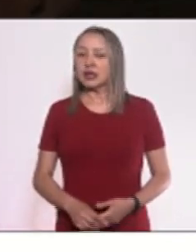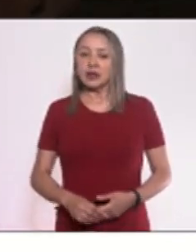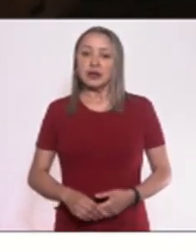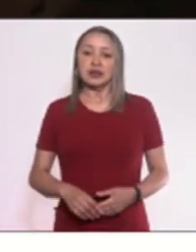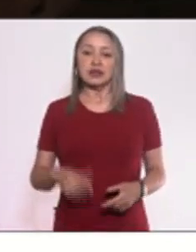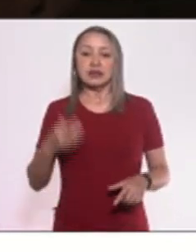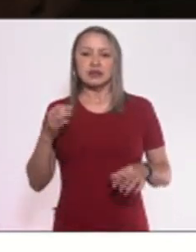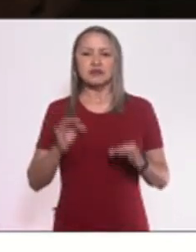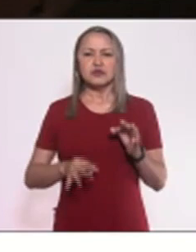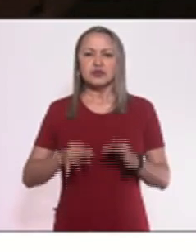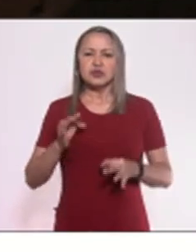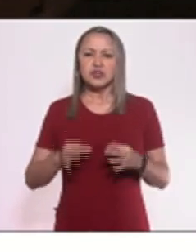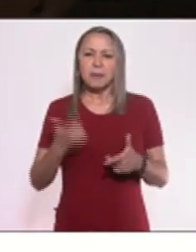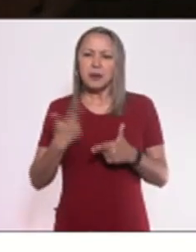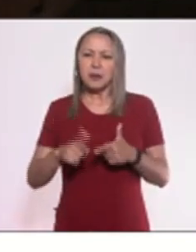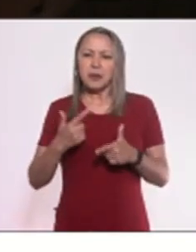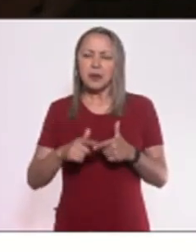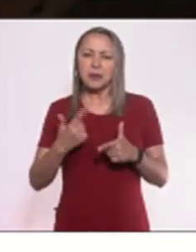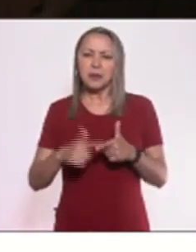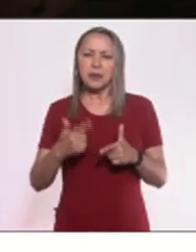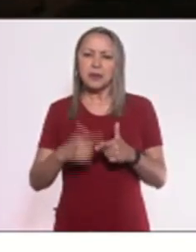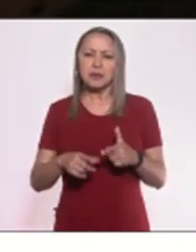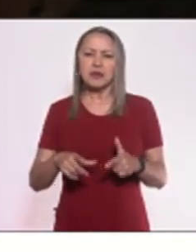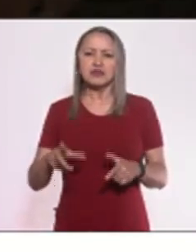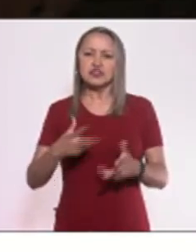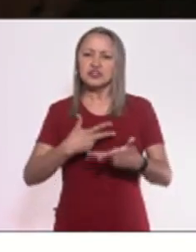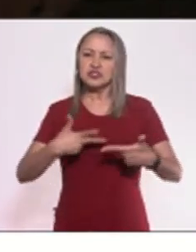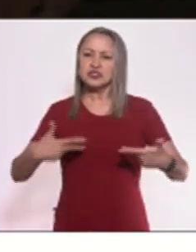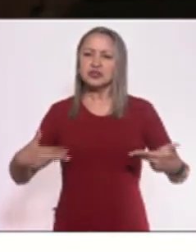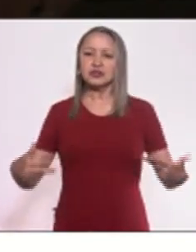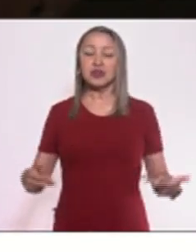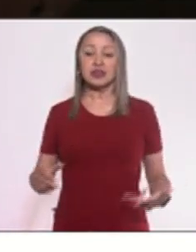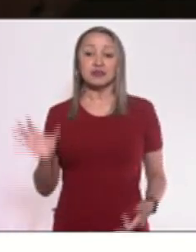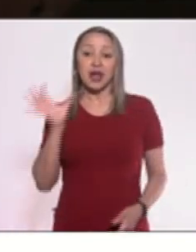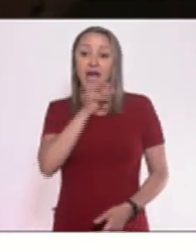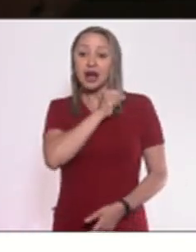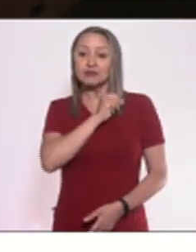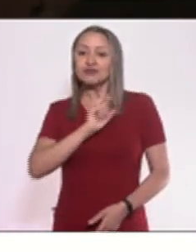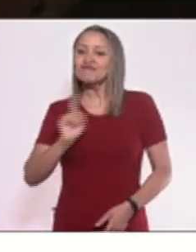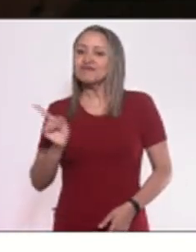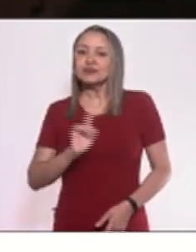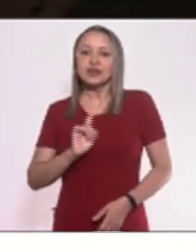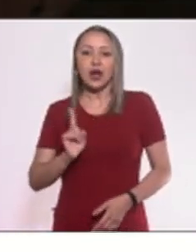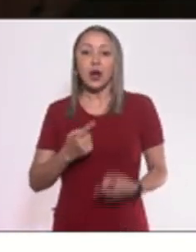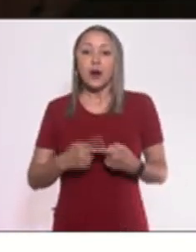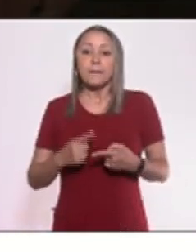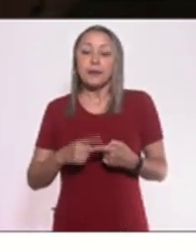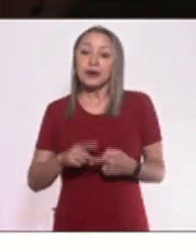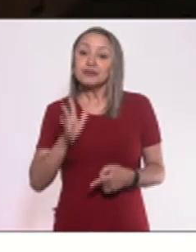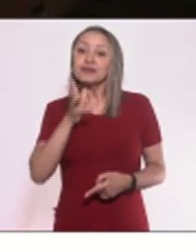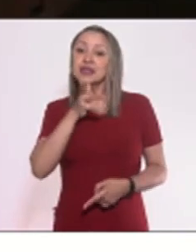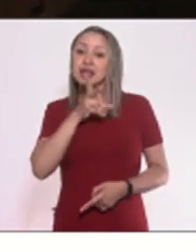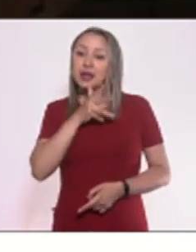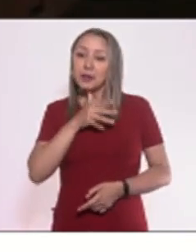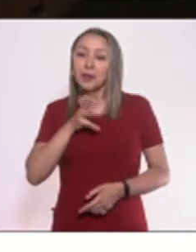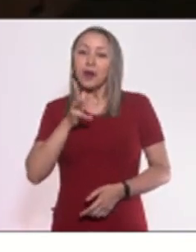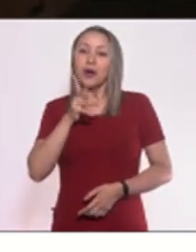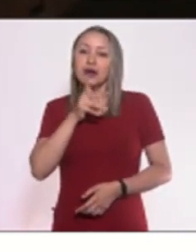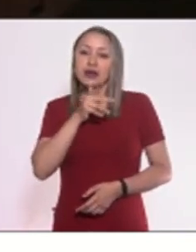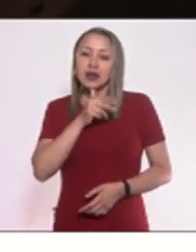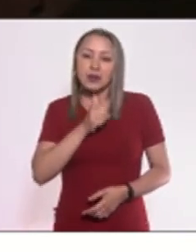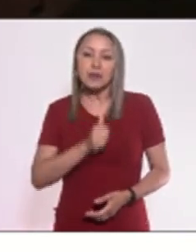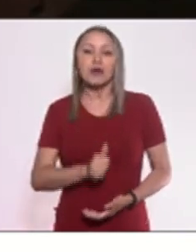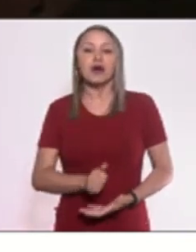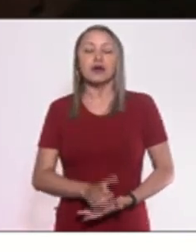entulhado de processos e não tem nenhuma agilidade, porque é uma corte constitucional,